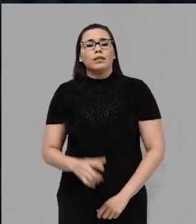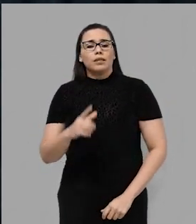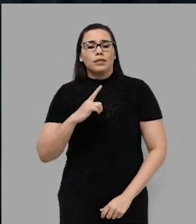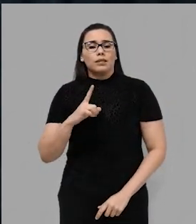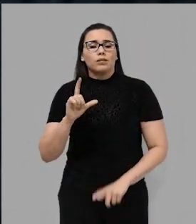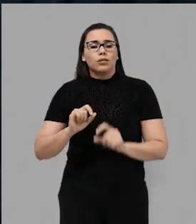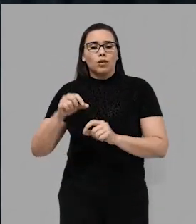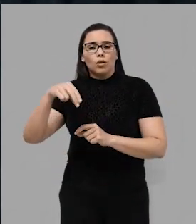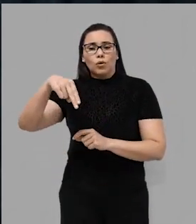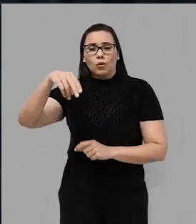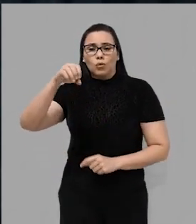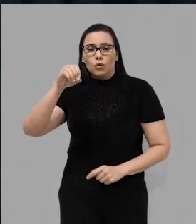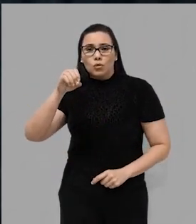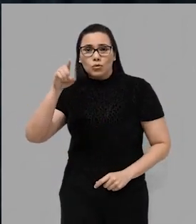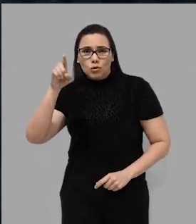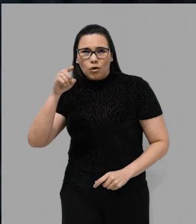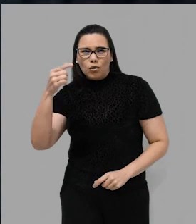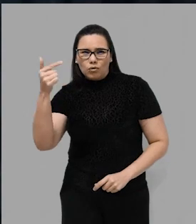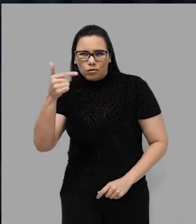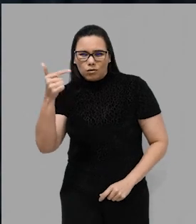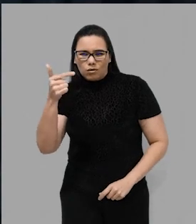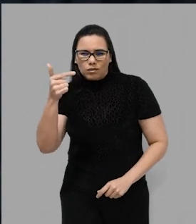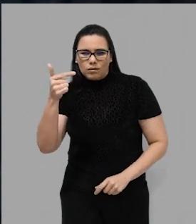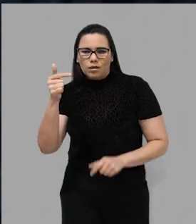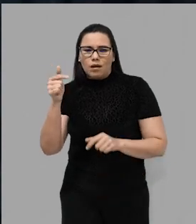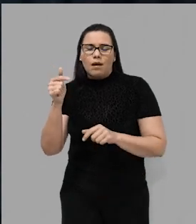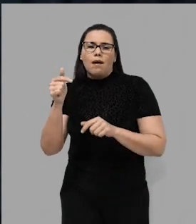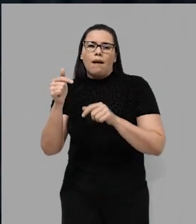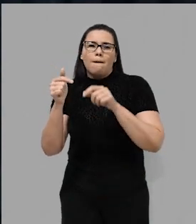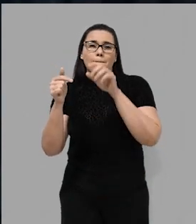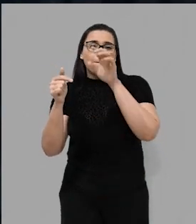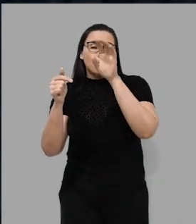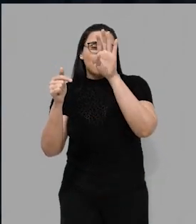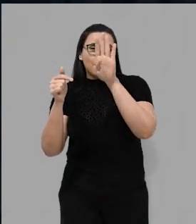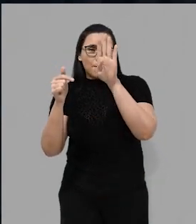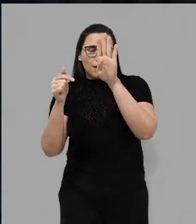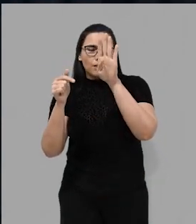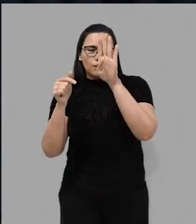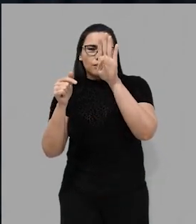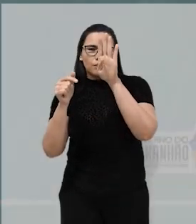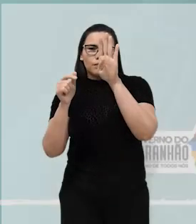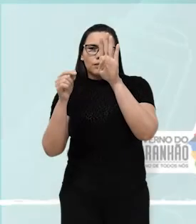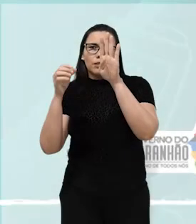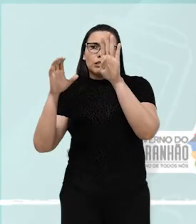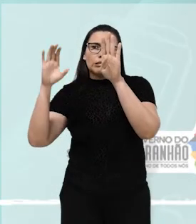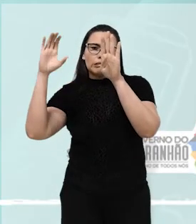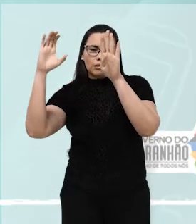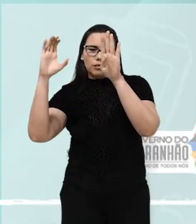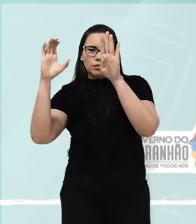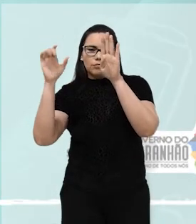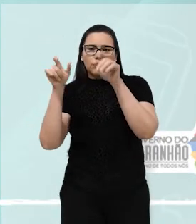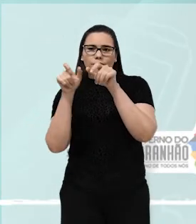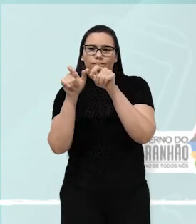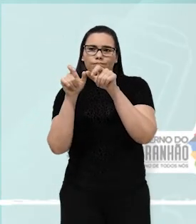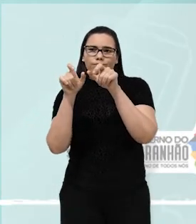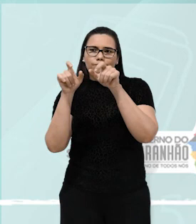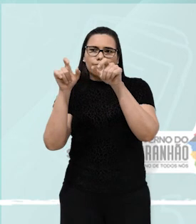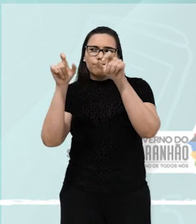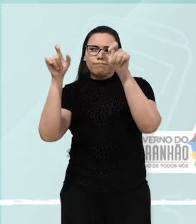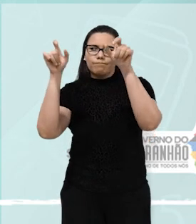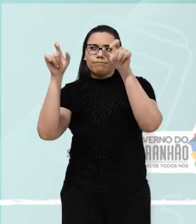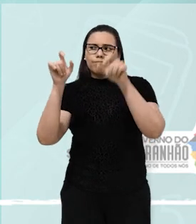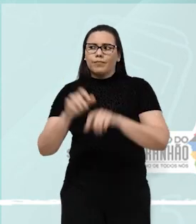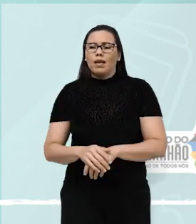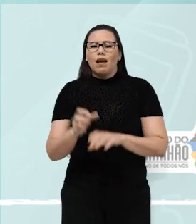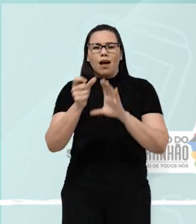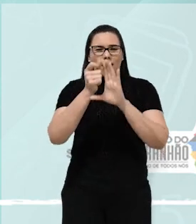Observe que nos entrenós, nós vamos observar a presença de das características desses